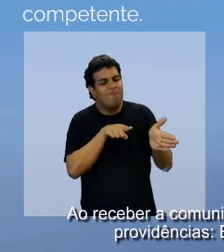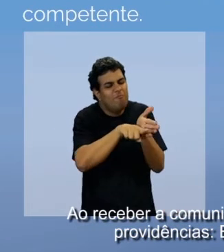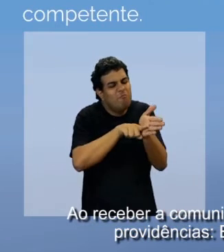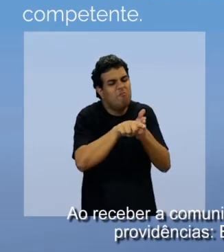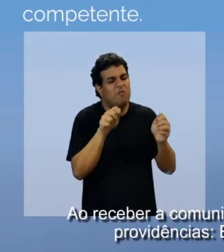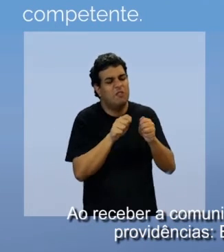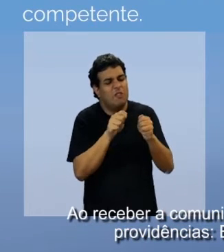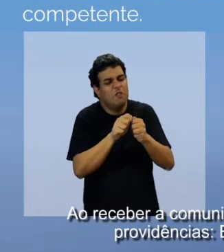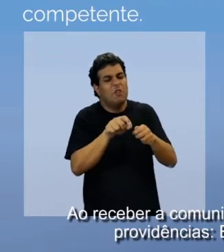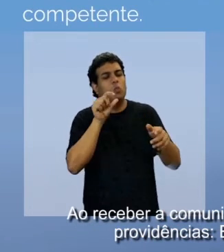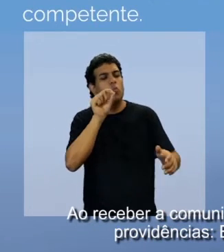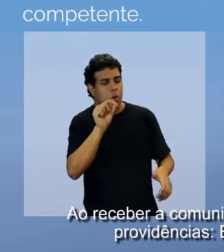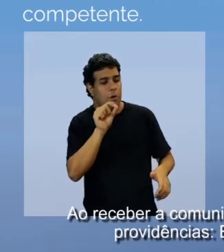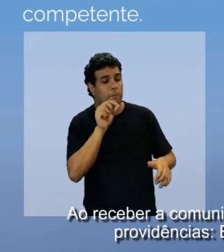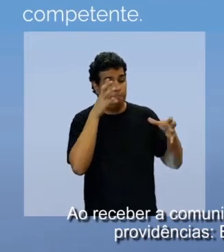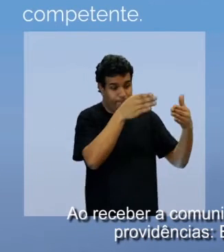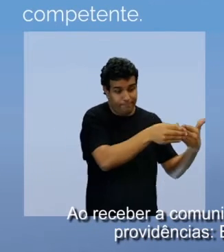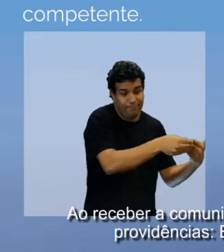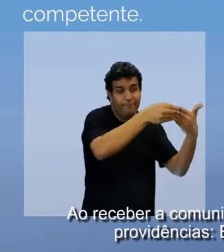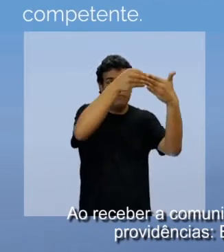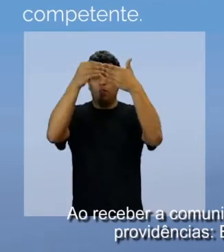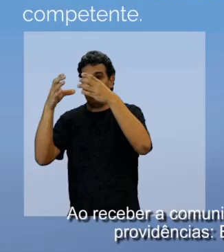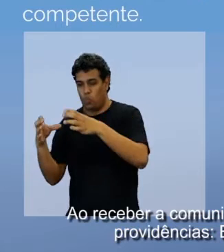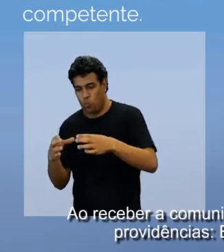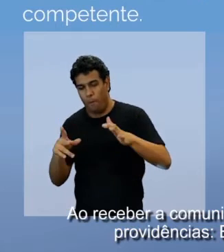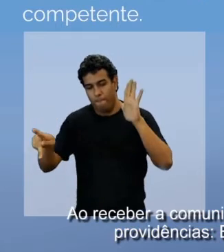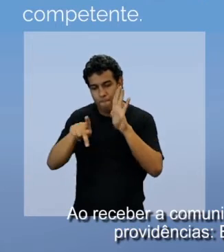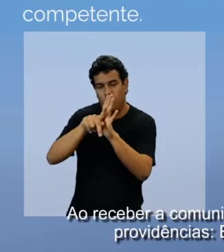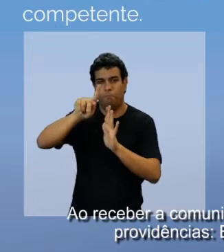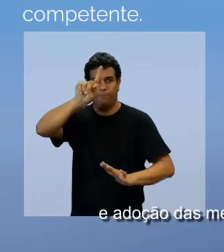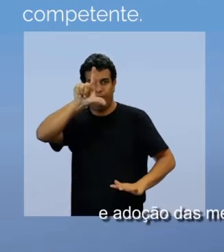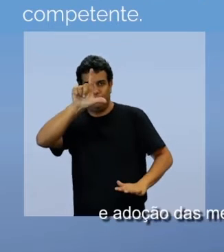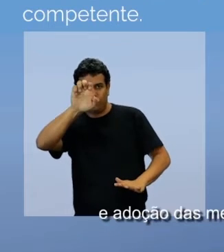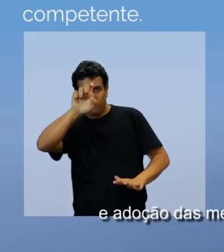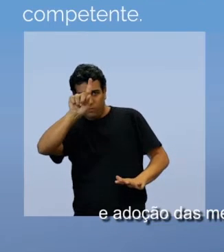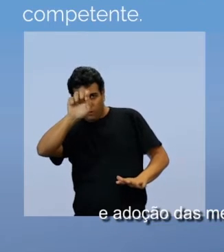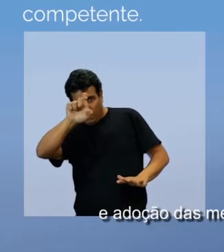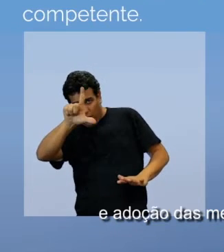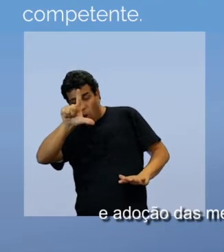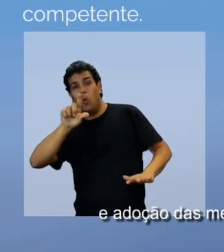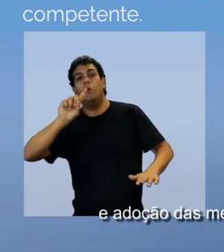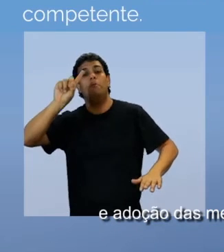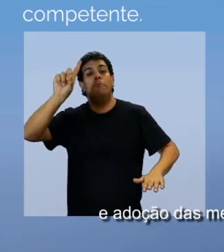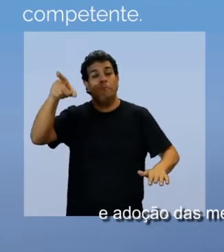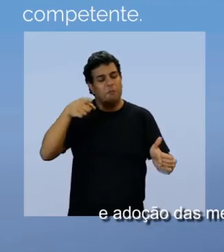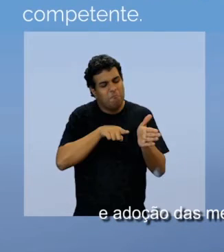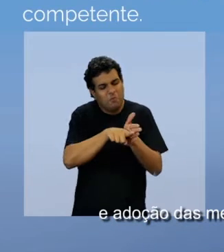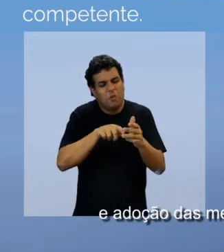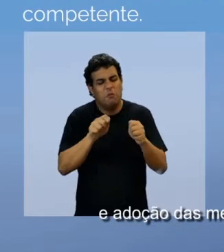providências. Encaminha o órgão com atribuição legal para apuração dos fatos e adoção das medidas